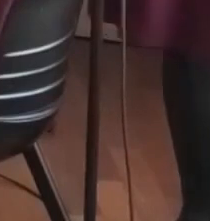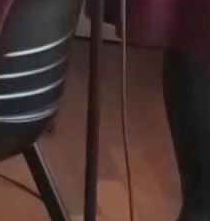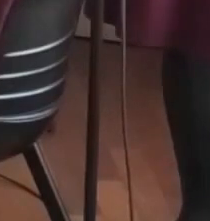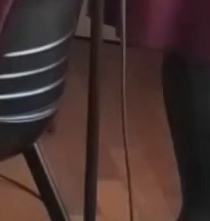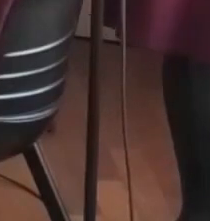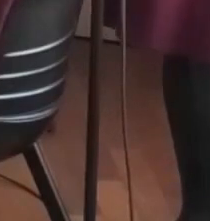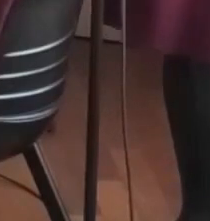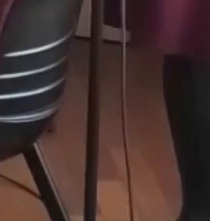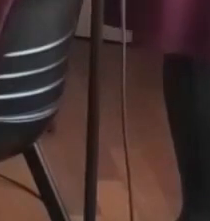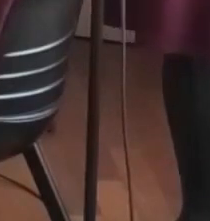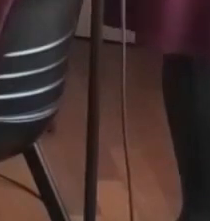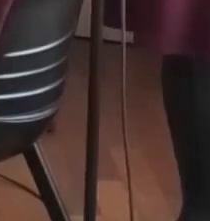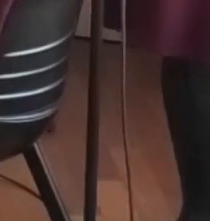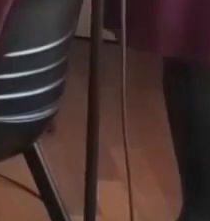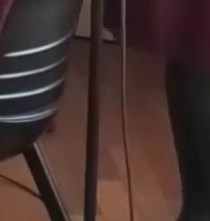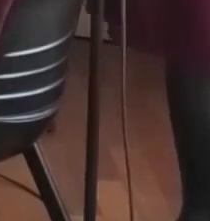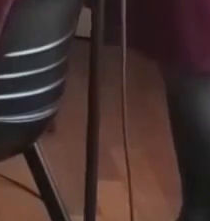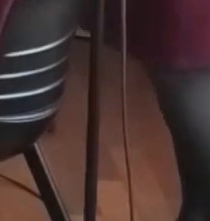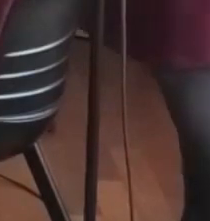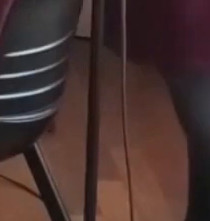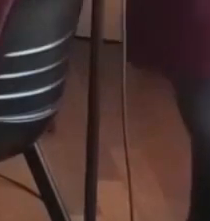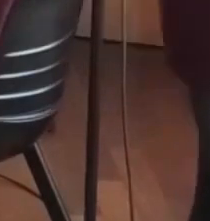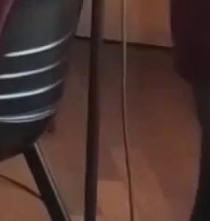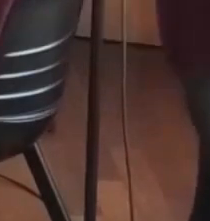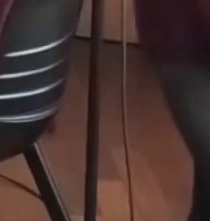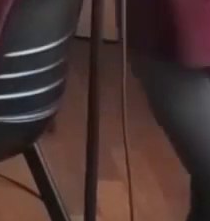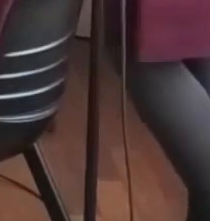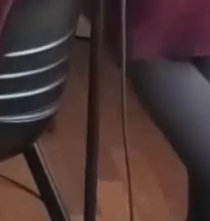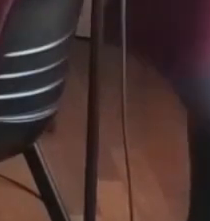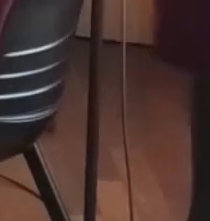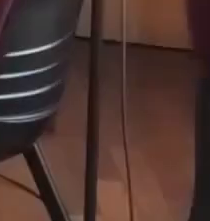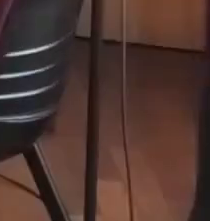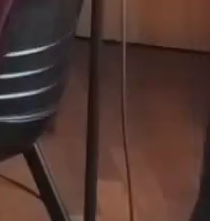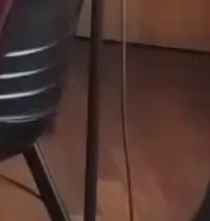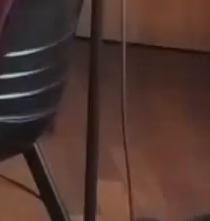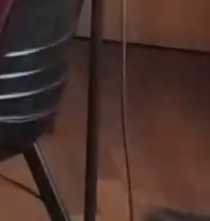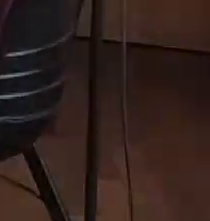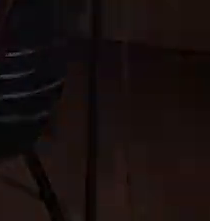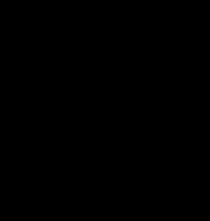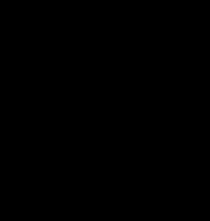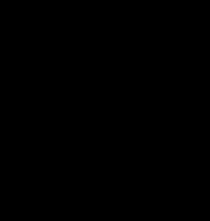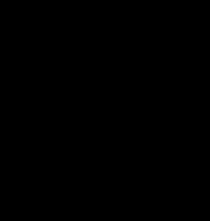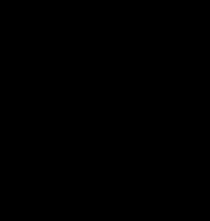joias de Oliveira do Hospital. Obrigada mais uma vez. Obrigada.